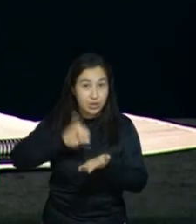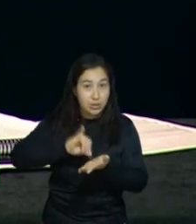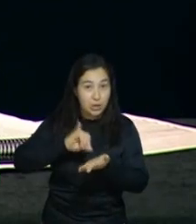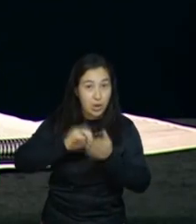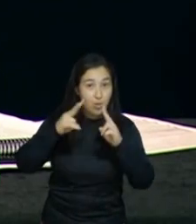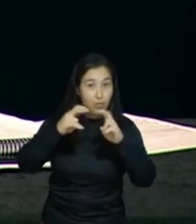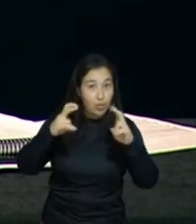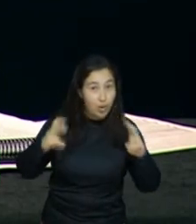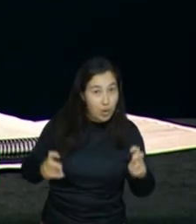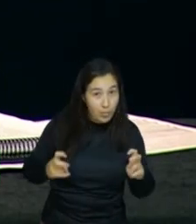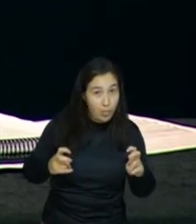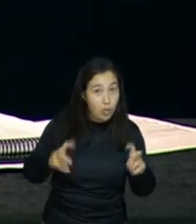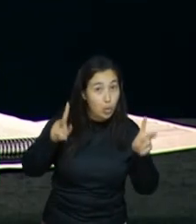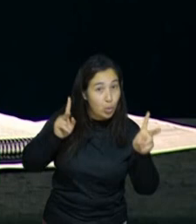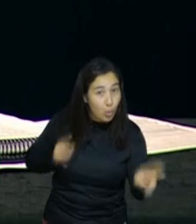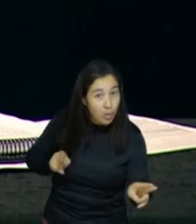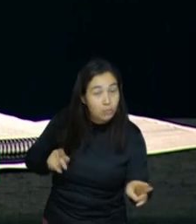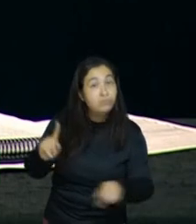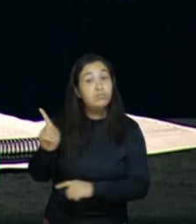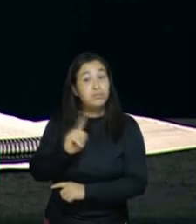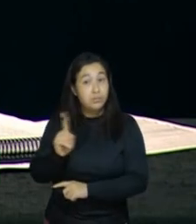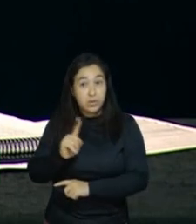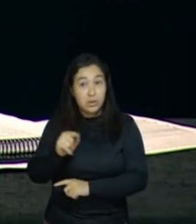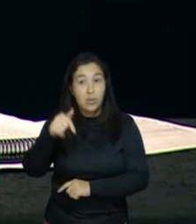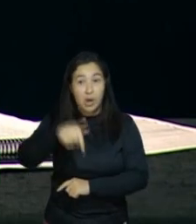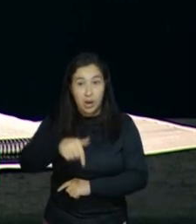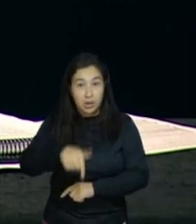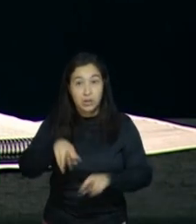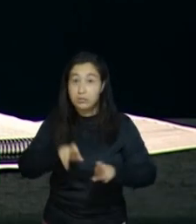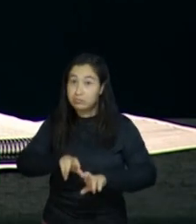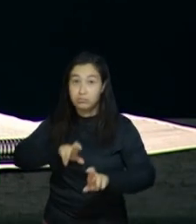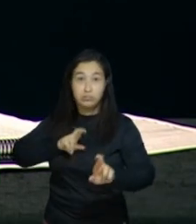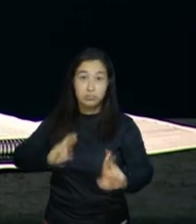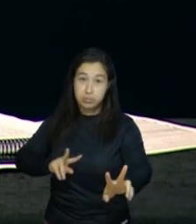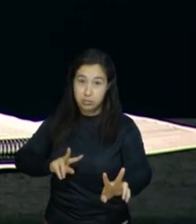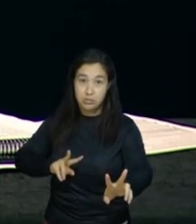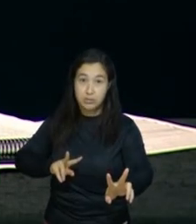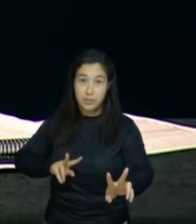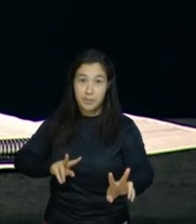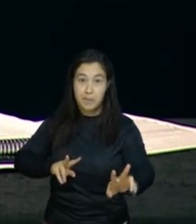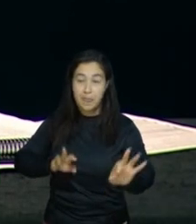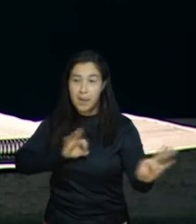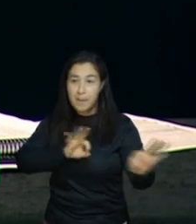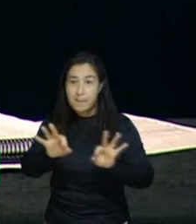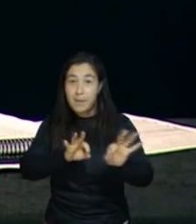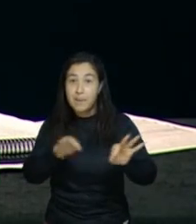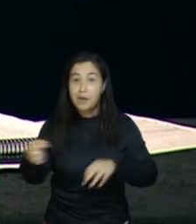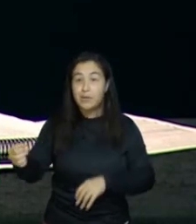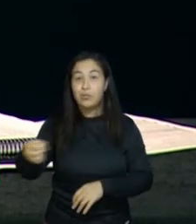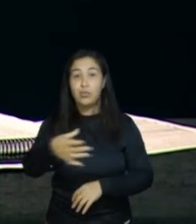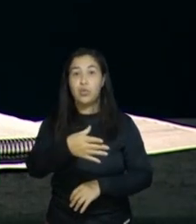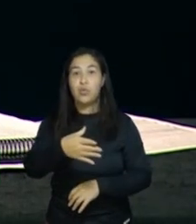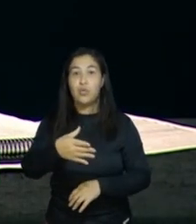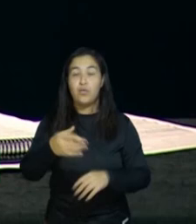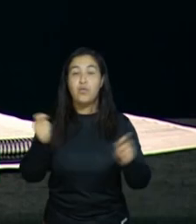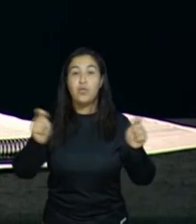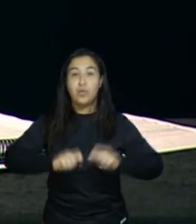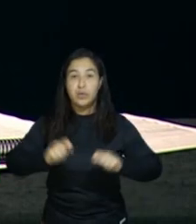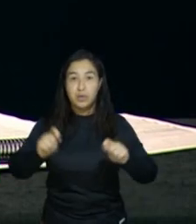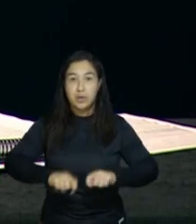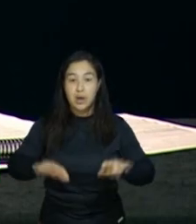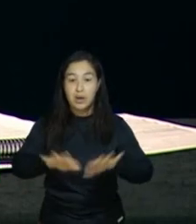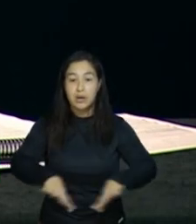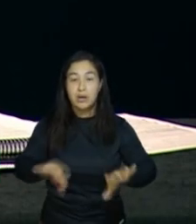Nós reformulamos o nosso itinerário de sessão justamente para oferecer à